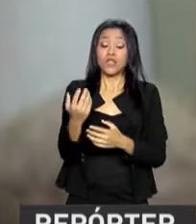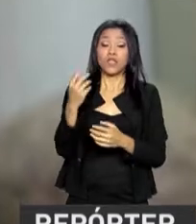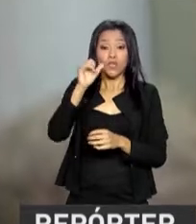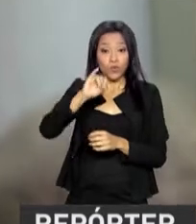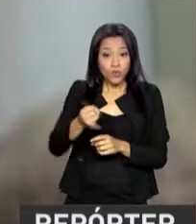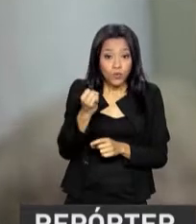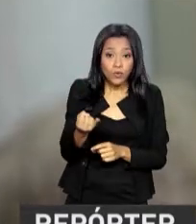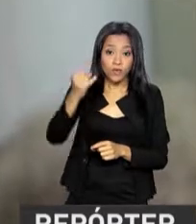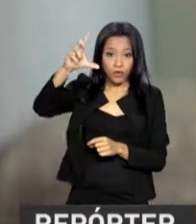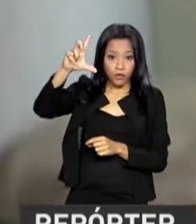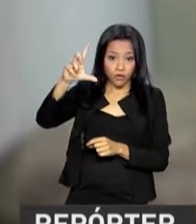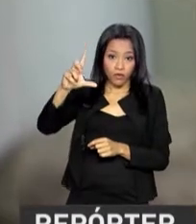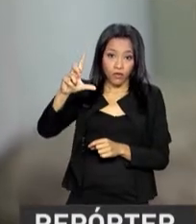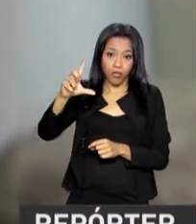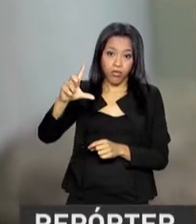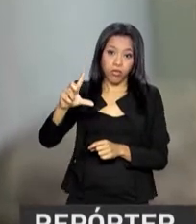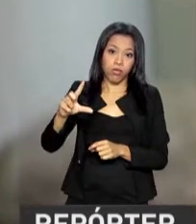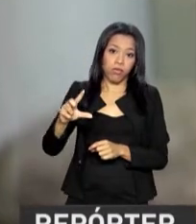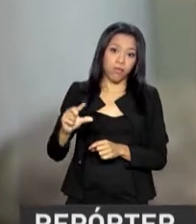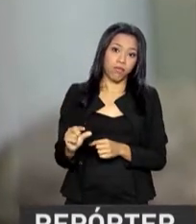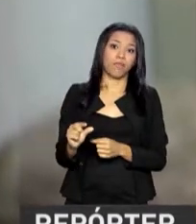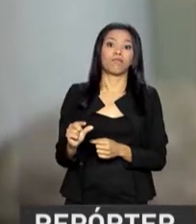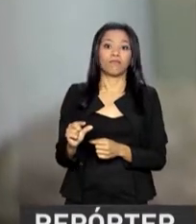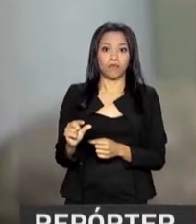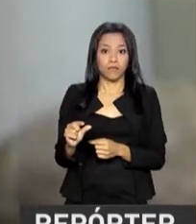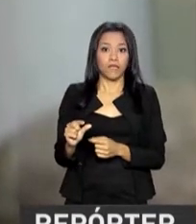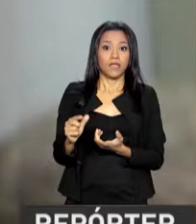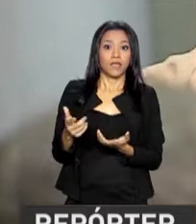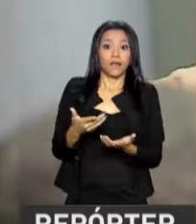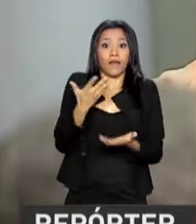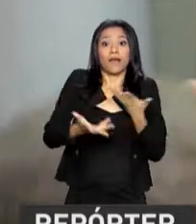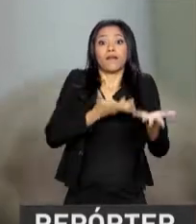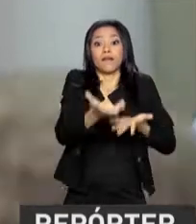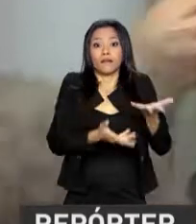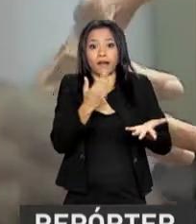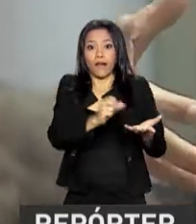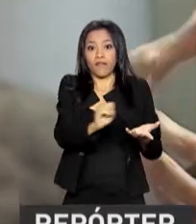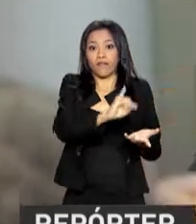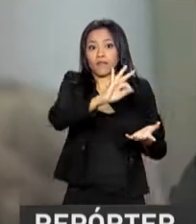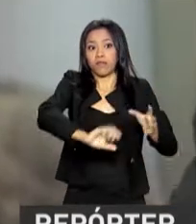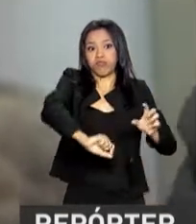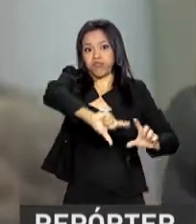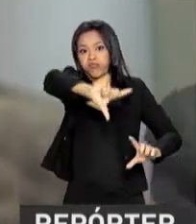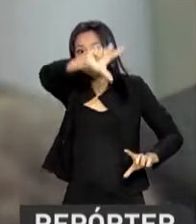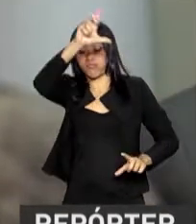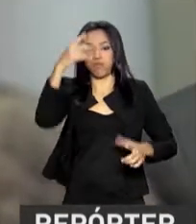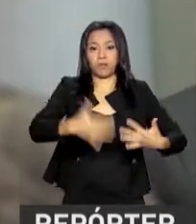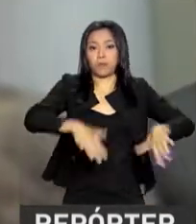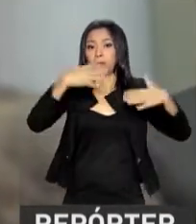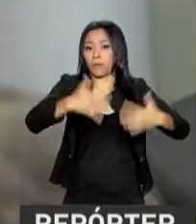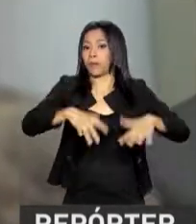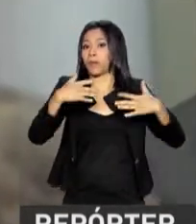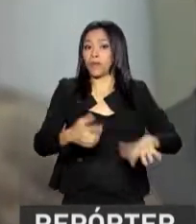responsavelmente de igual maneira a inflação foi produzida e quando a gente dizia isso nós aqui entendemos mas para o mais pobre